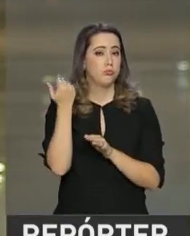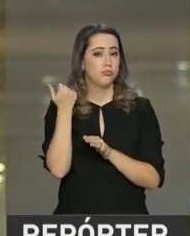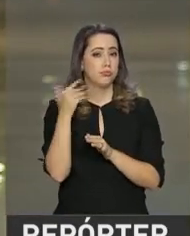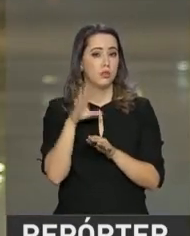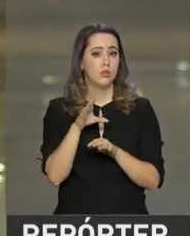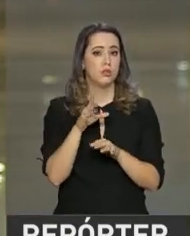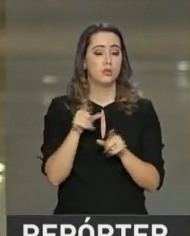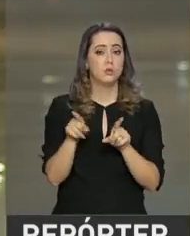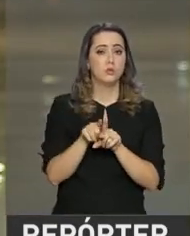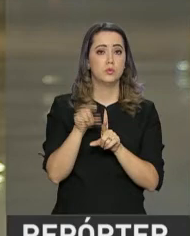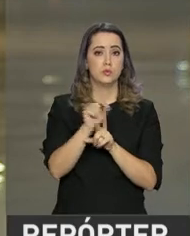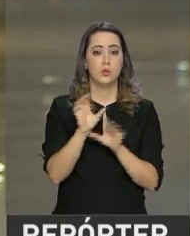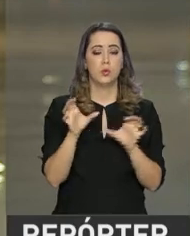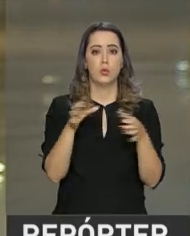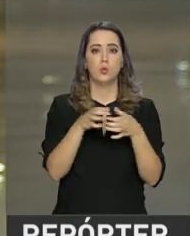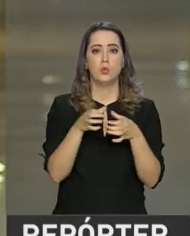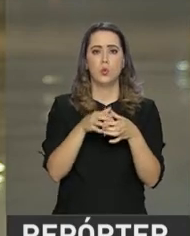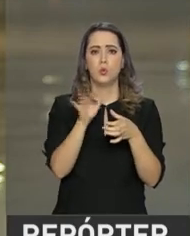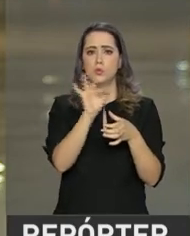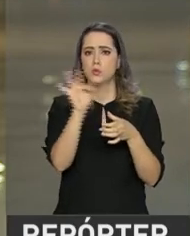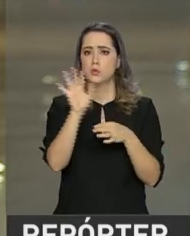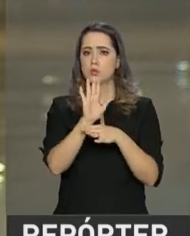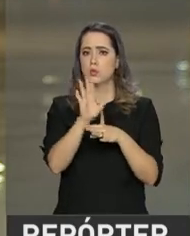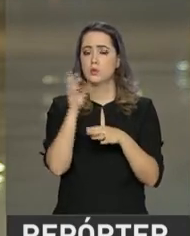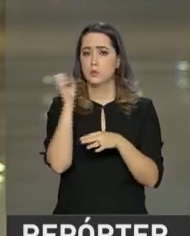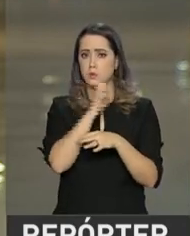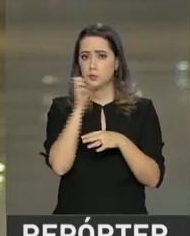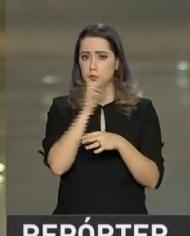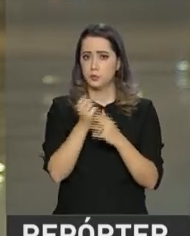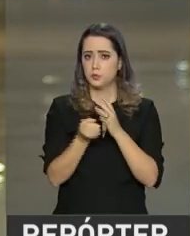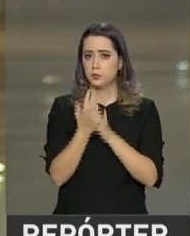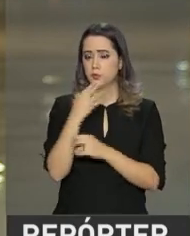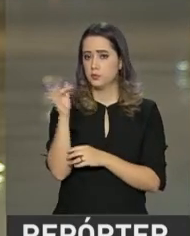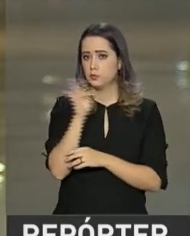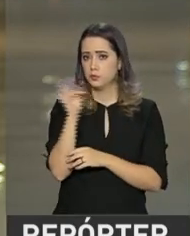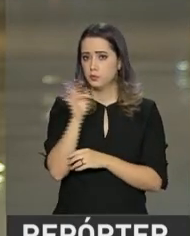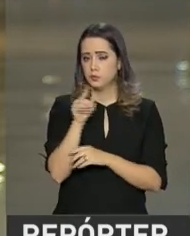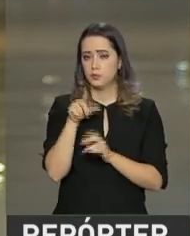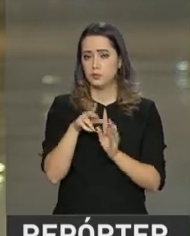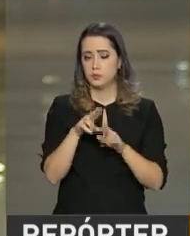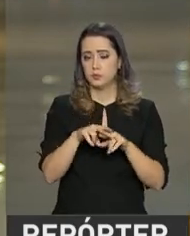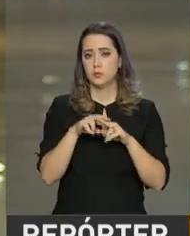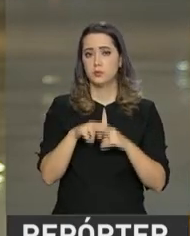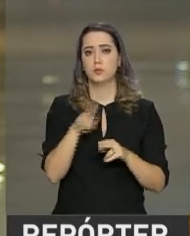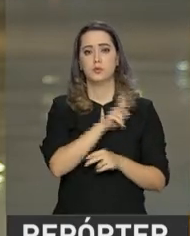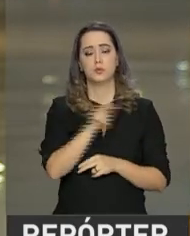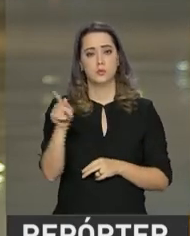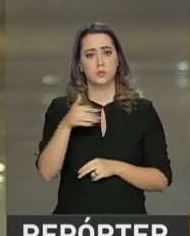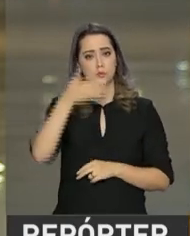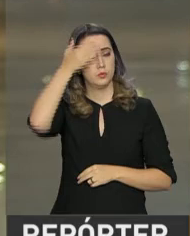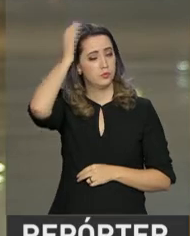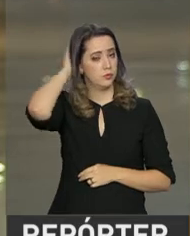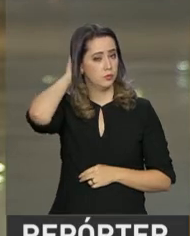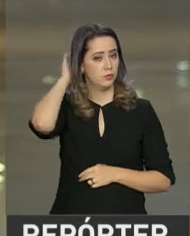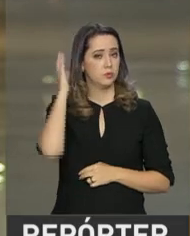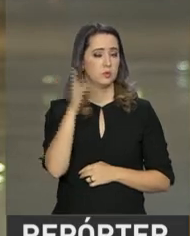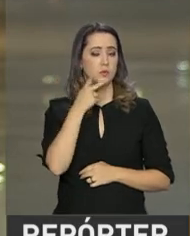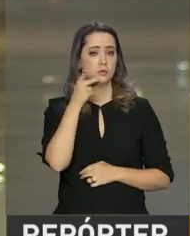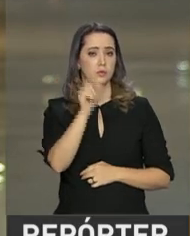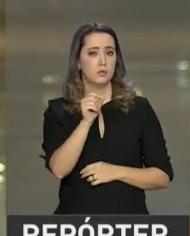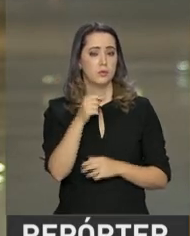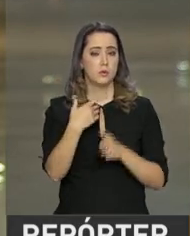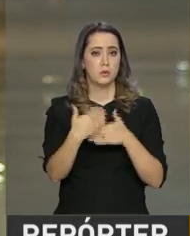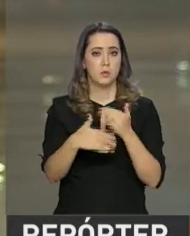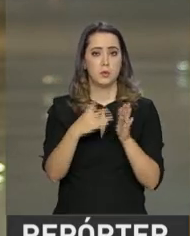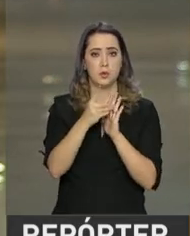poucos instantes o comitê federal de assistência emergencial criado em fevereiro pelo presidente da república michel temer